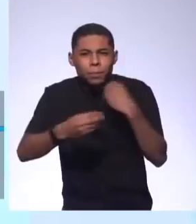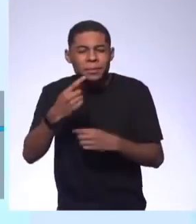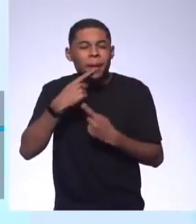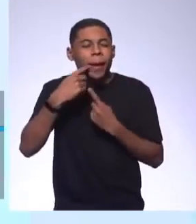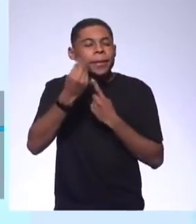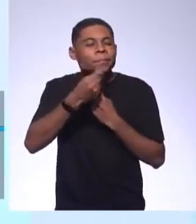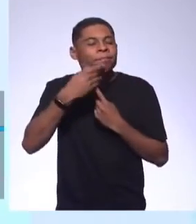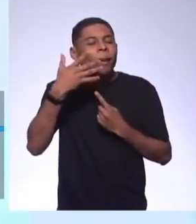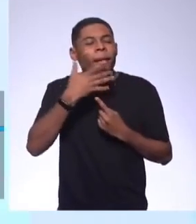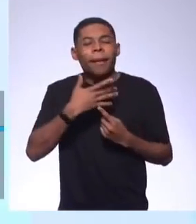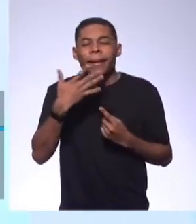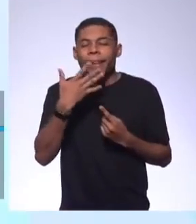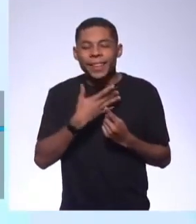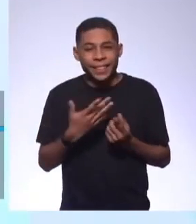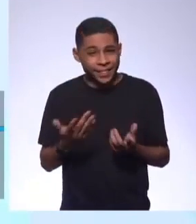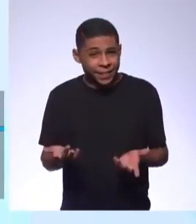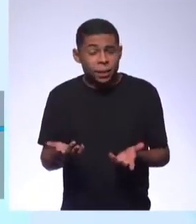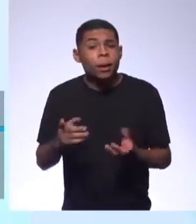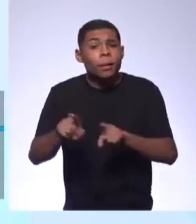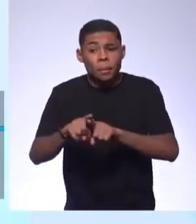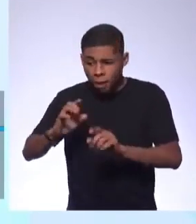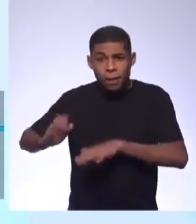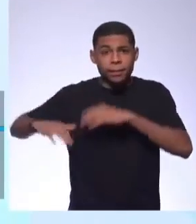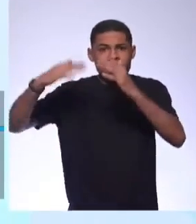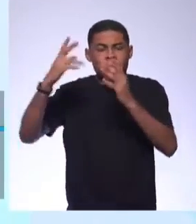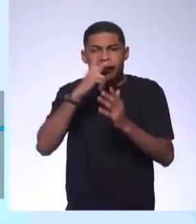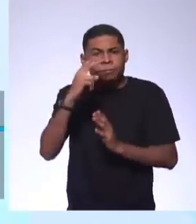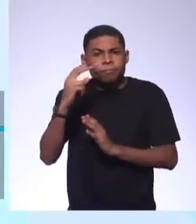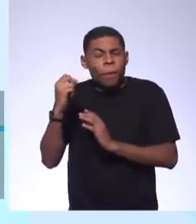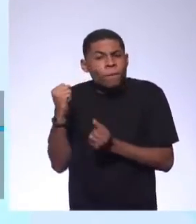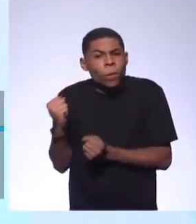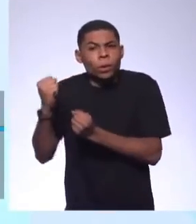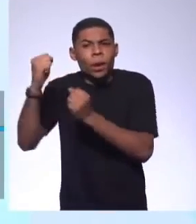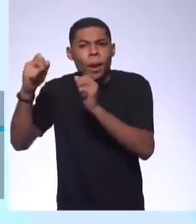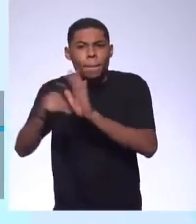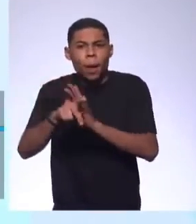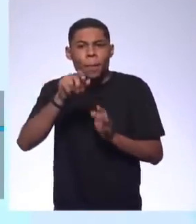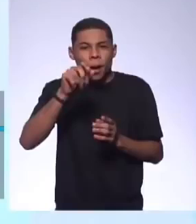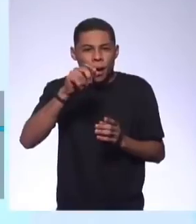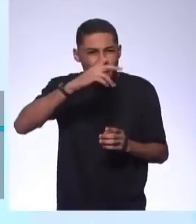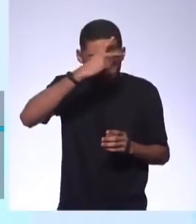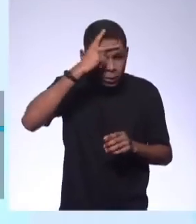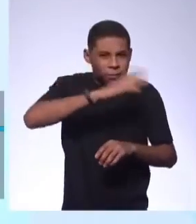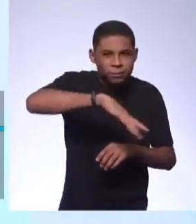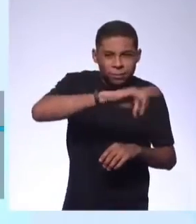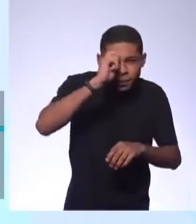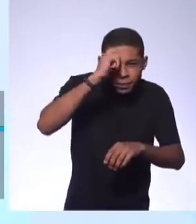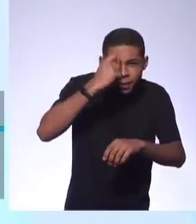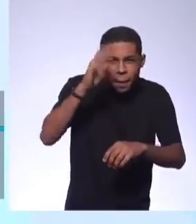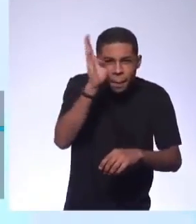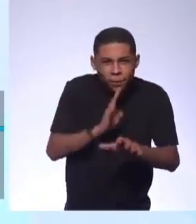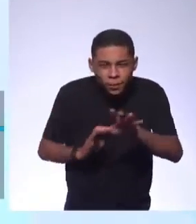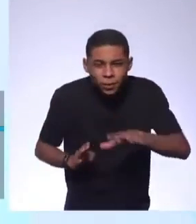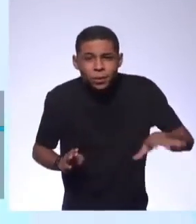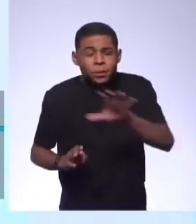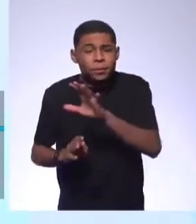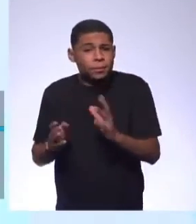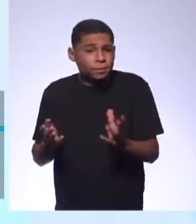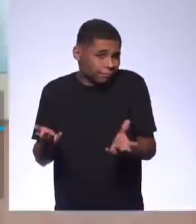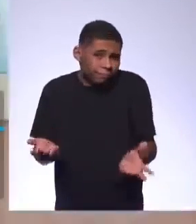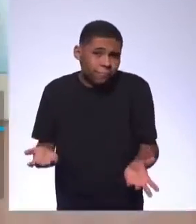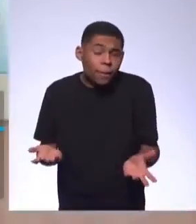Também agora o crescimento e o fortalecimento da cultura afro-brasileira. Então, o tiro